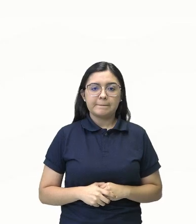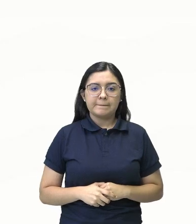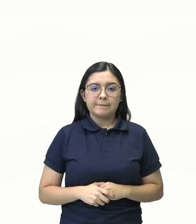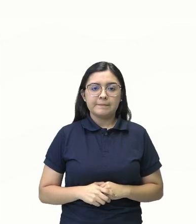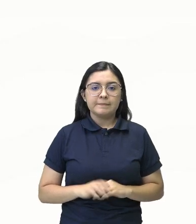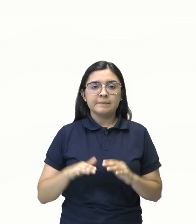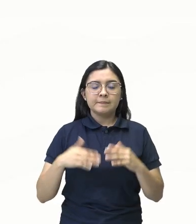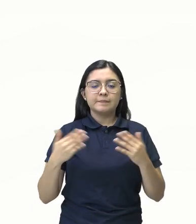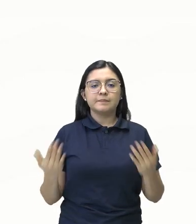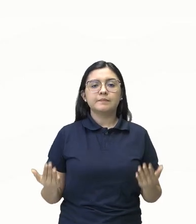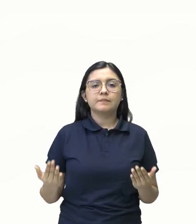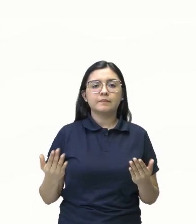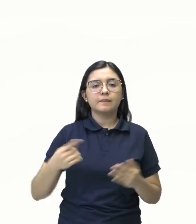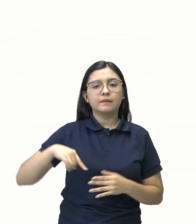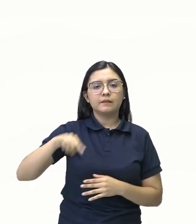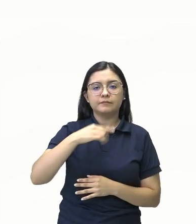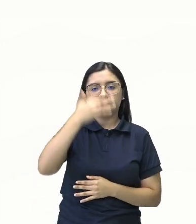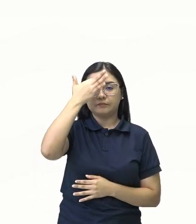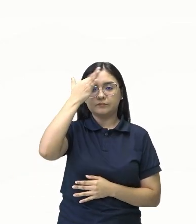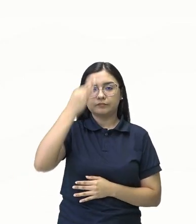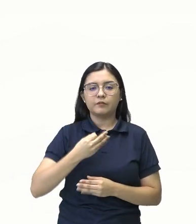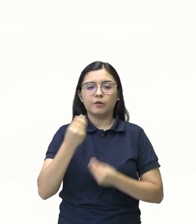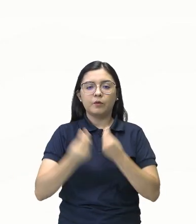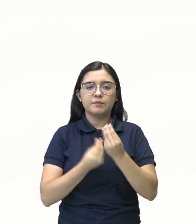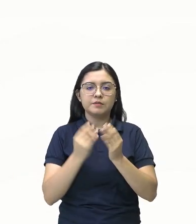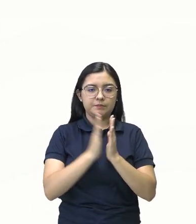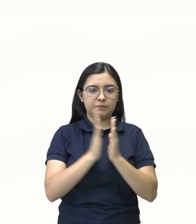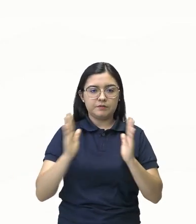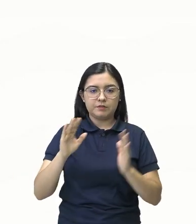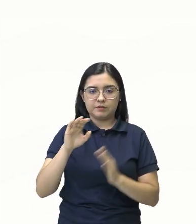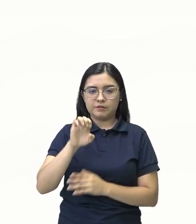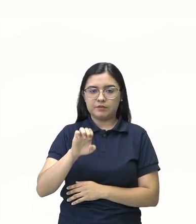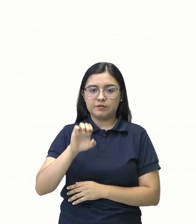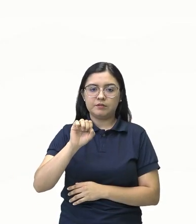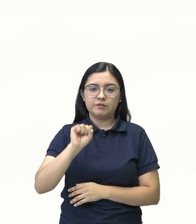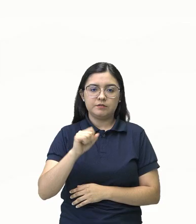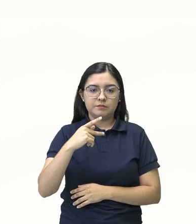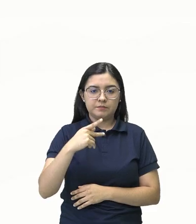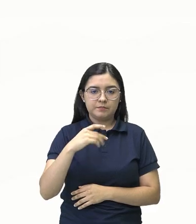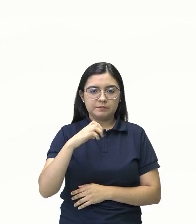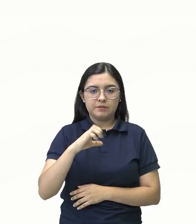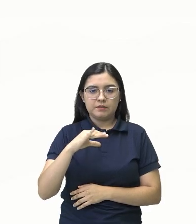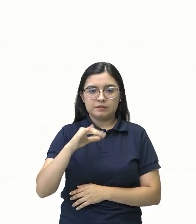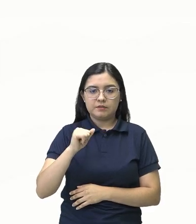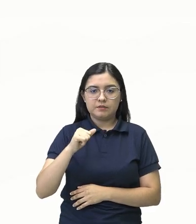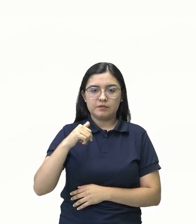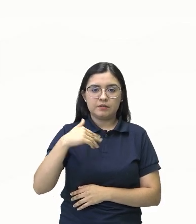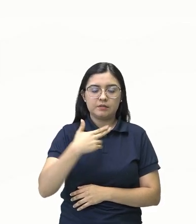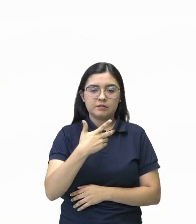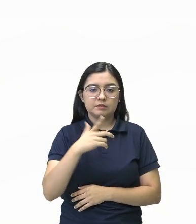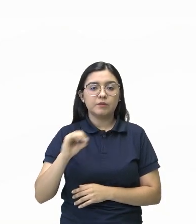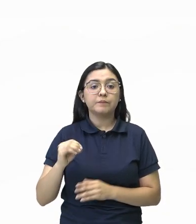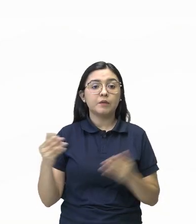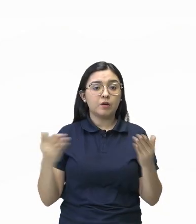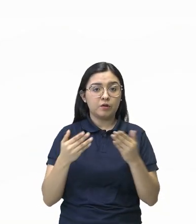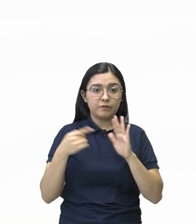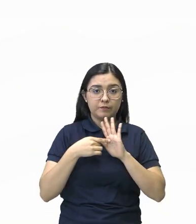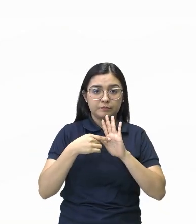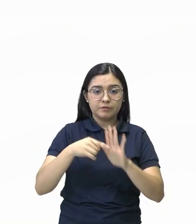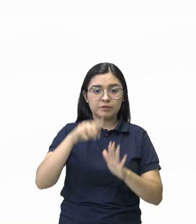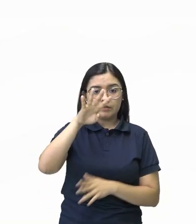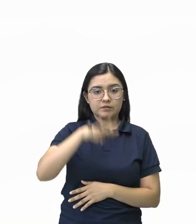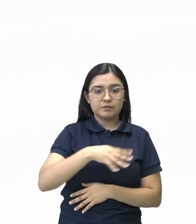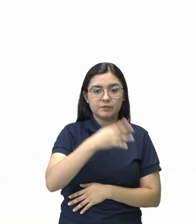Isso aí para vocês entenderem um pouquinho o que é o processo de especiação. Vamos para um quadro que